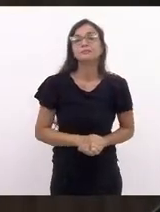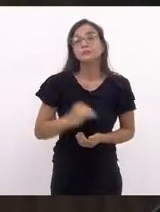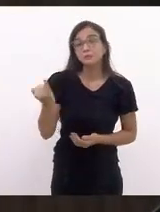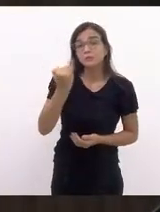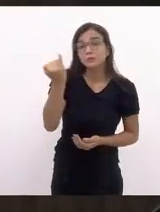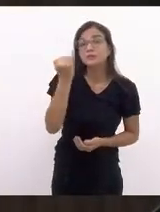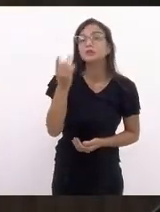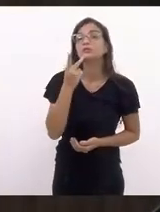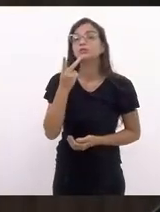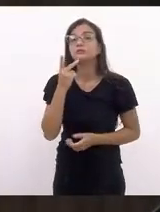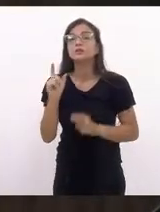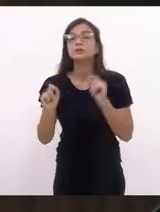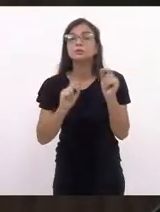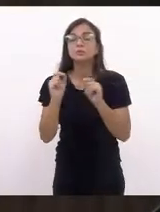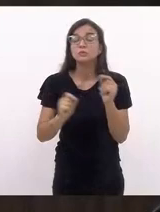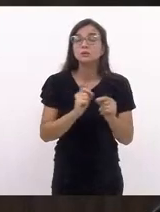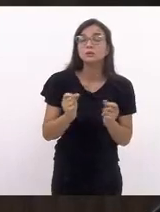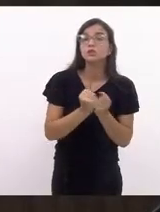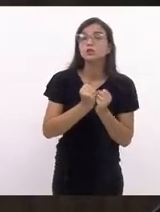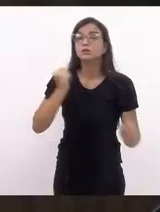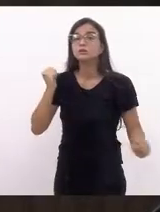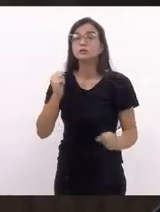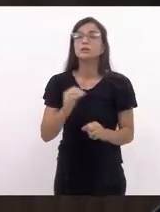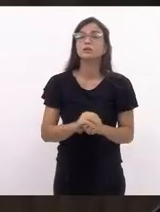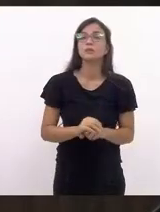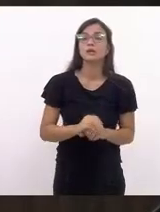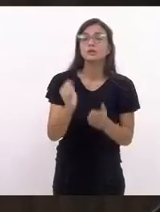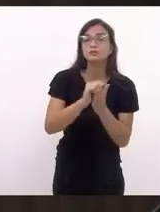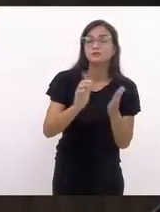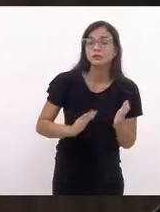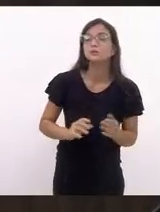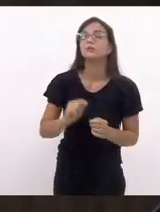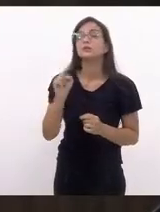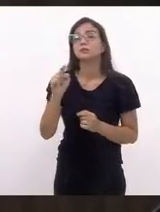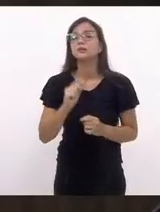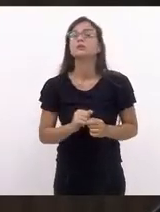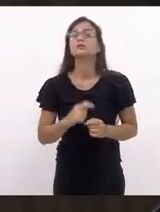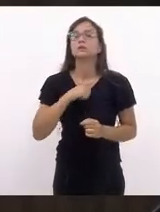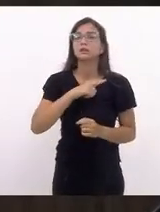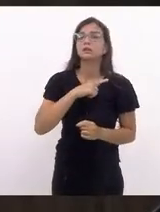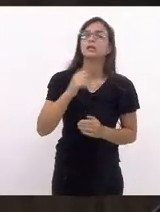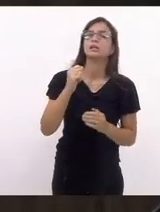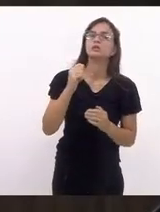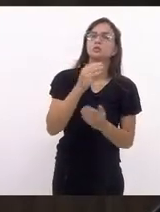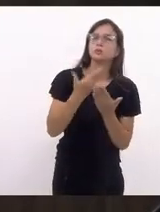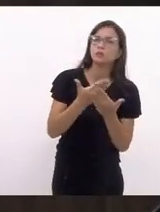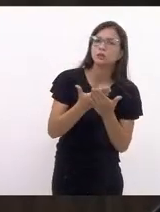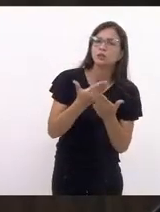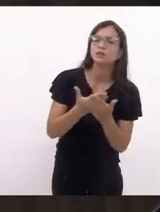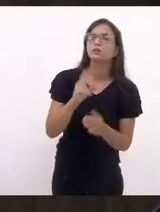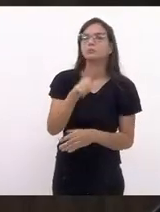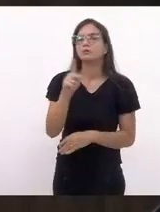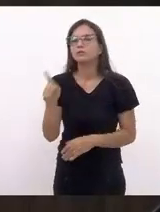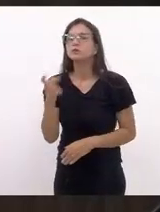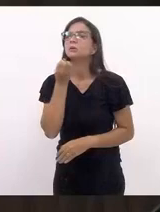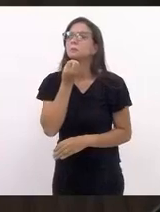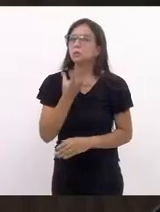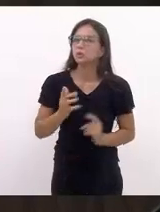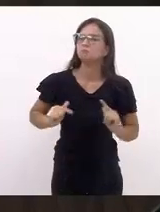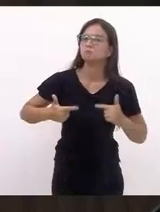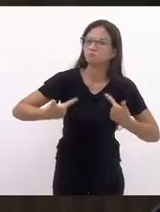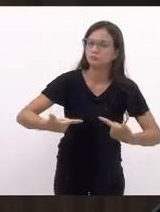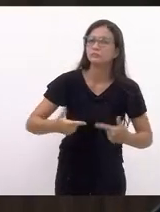que a extensão são as atividades que o aniversário desenvolve para além do seu de estudantes professores para alcançar a sociedade uma bela iniciativa